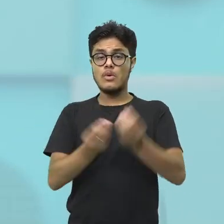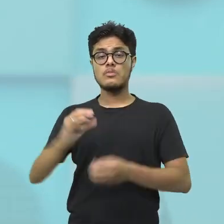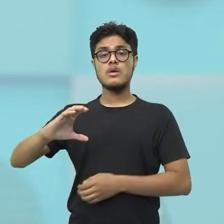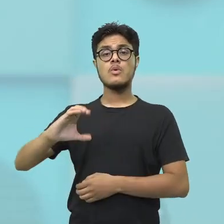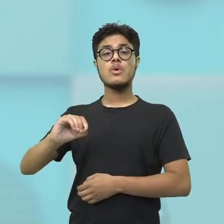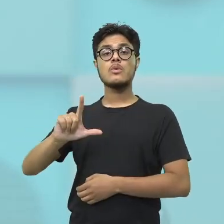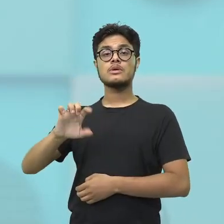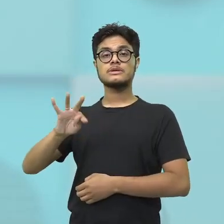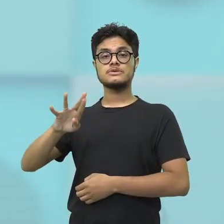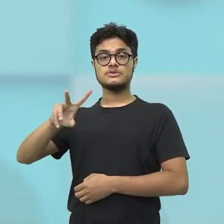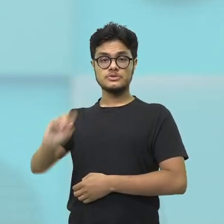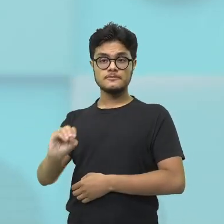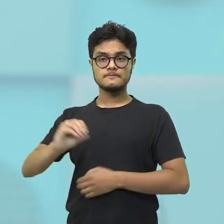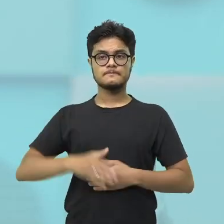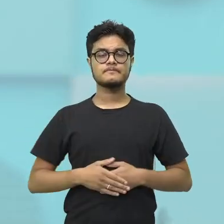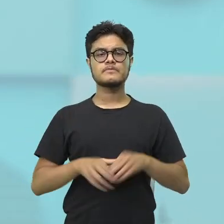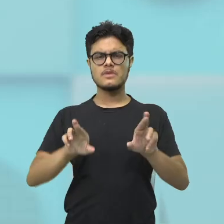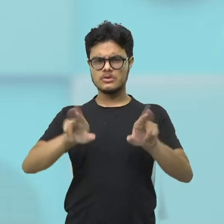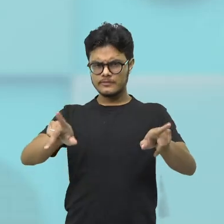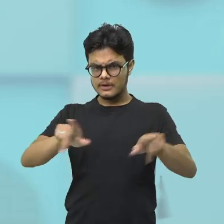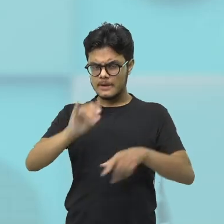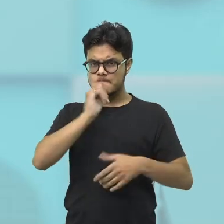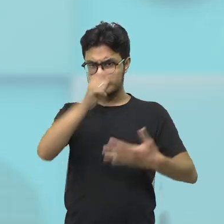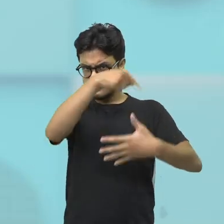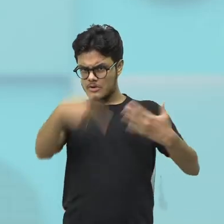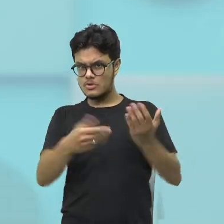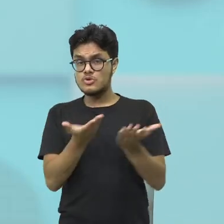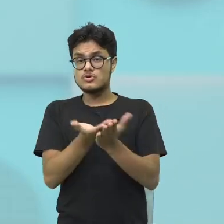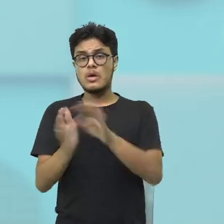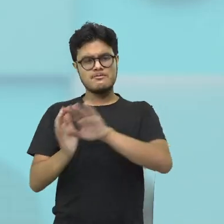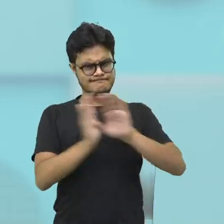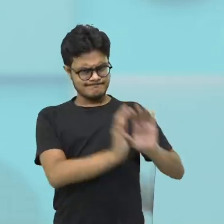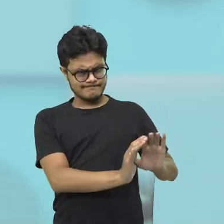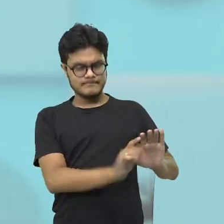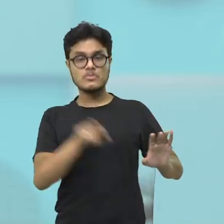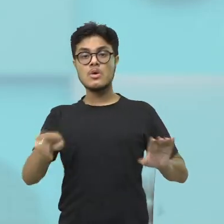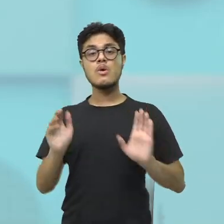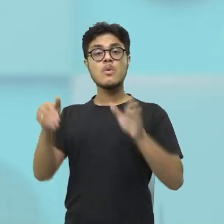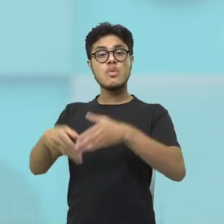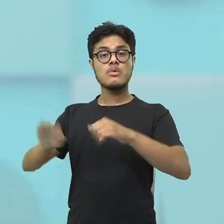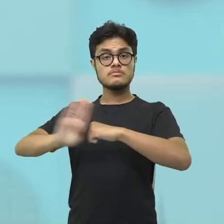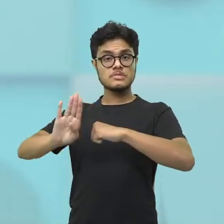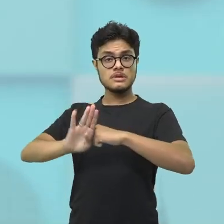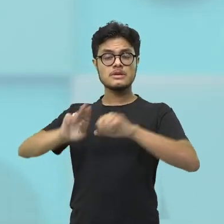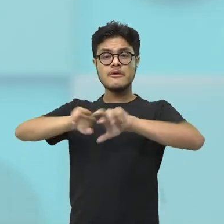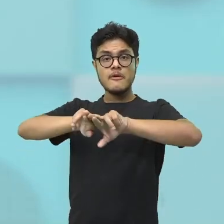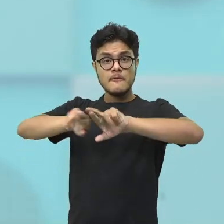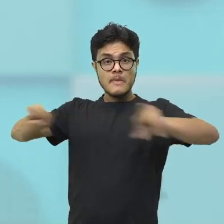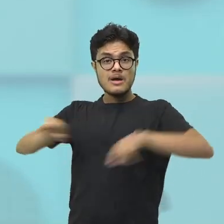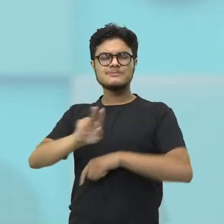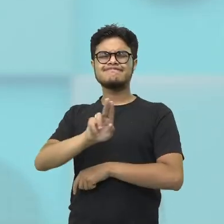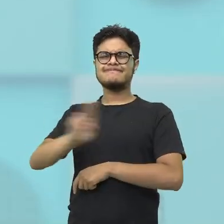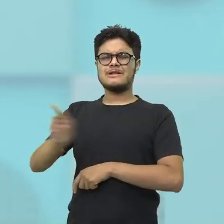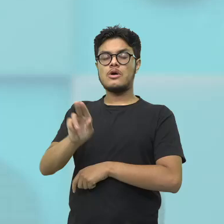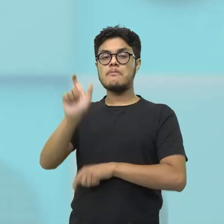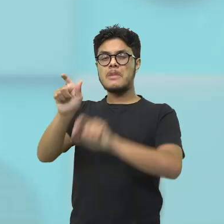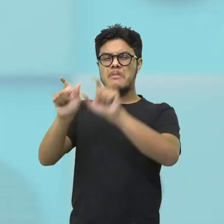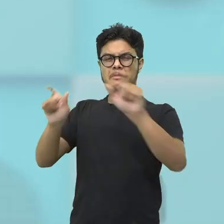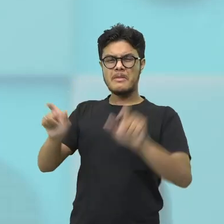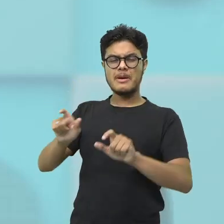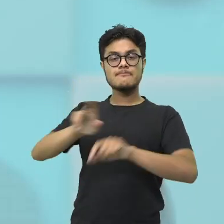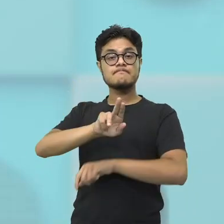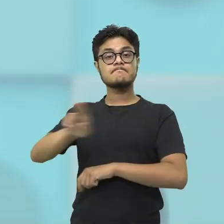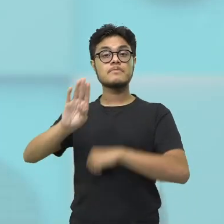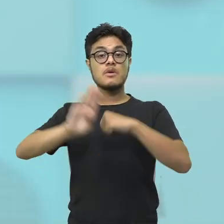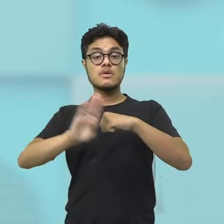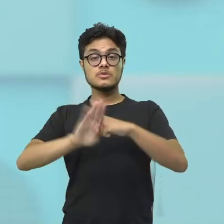coletivo que é diferente um pouquinho desses que nós vimos até agora, que ele abrange uma quantidade maior de nomes, né? Que são